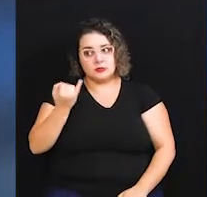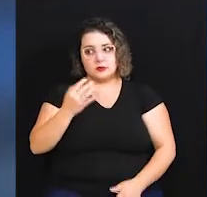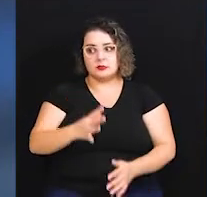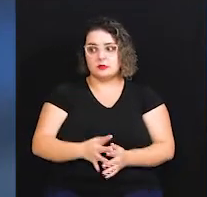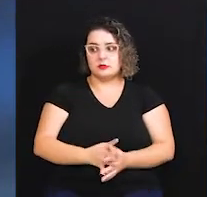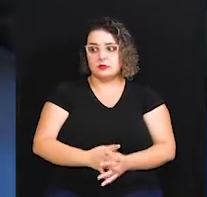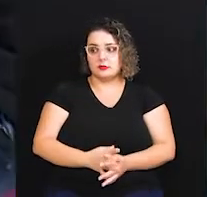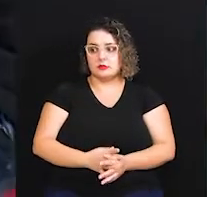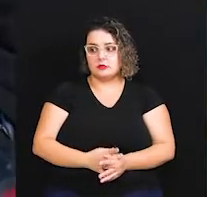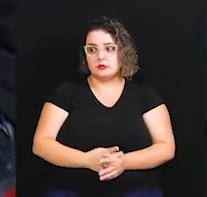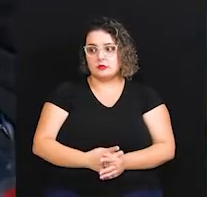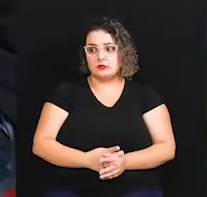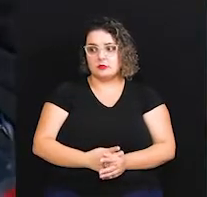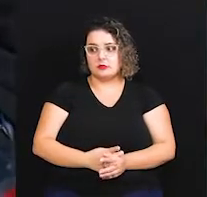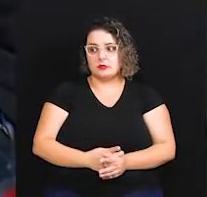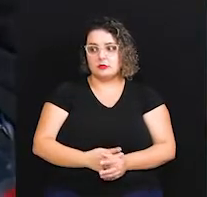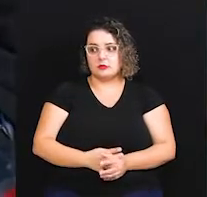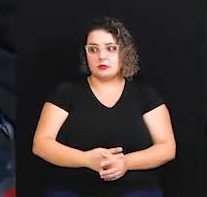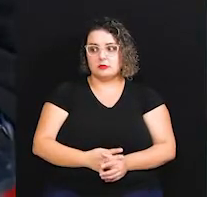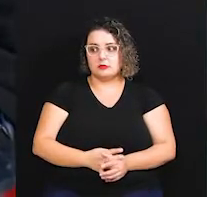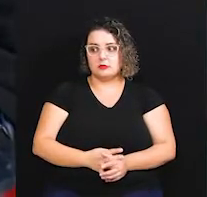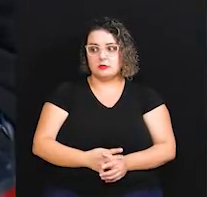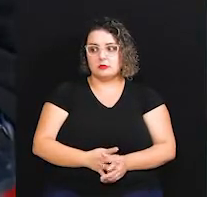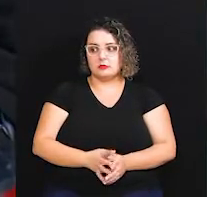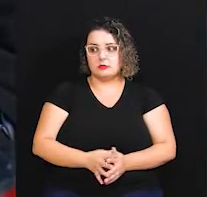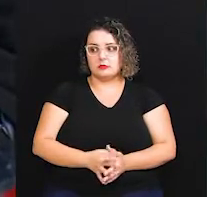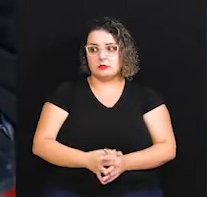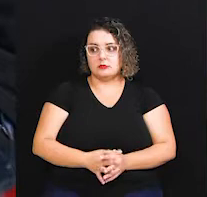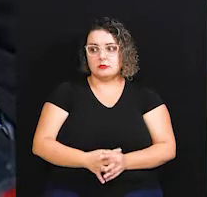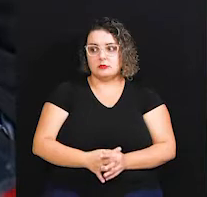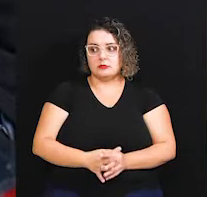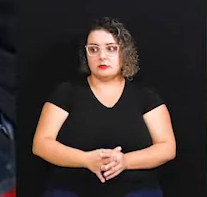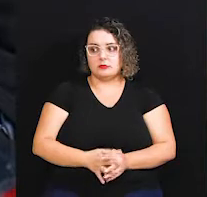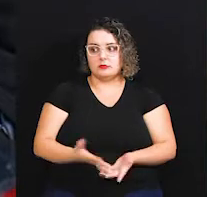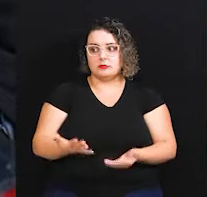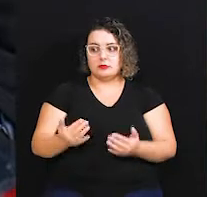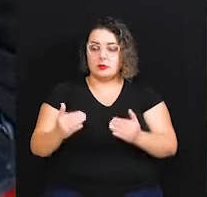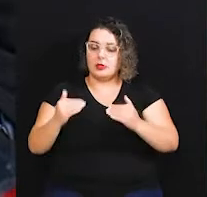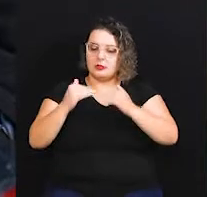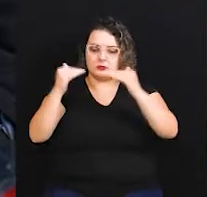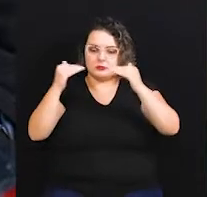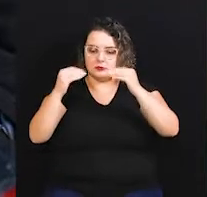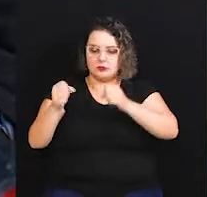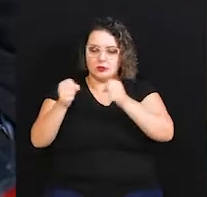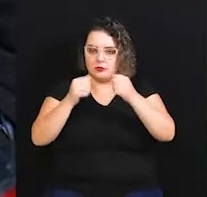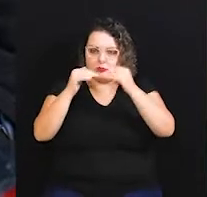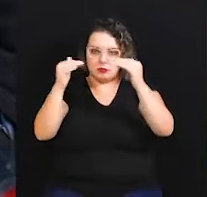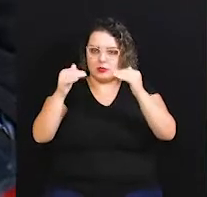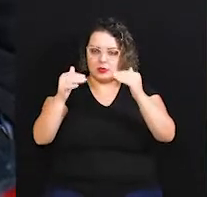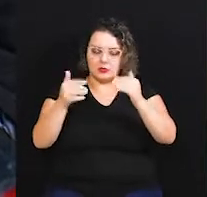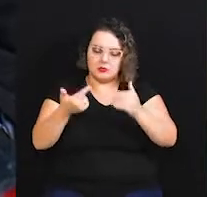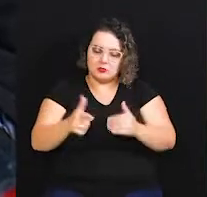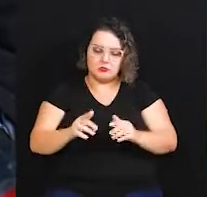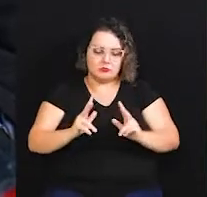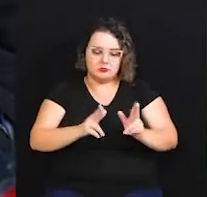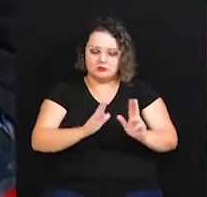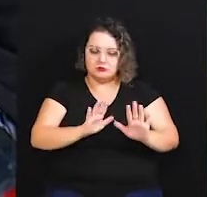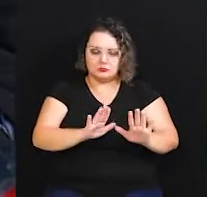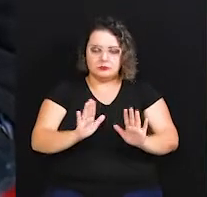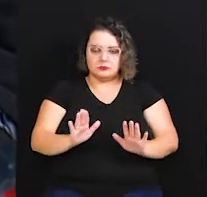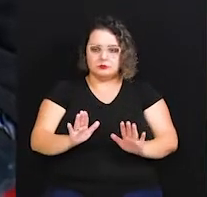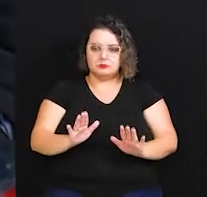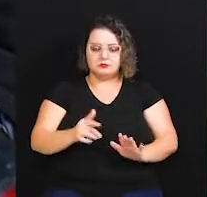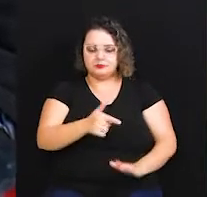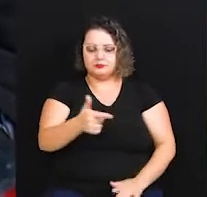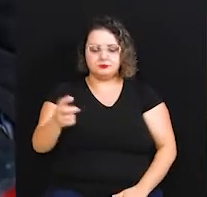para quem está em cima, dizer assim, manter as pessoas no estado que está, tipo, sem cultura, sem educação, para poder,